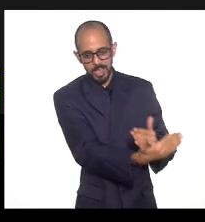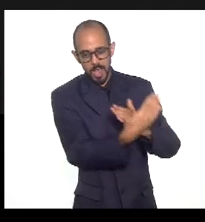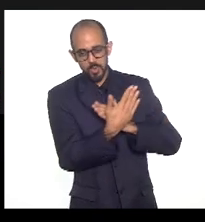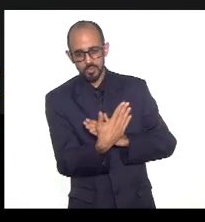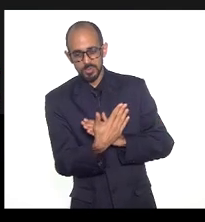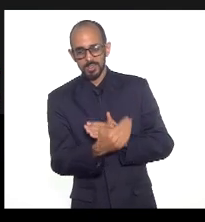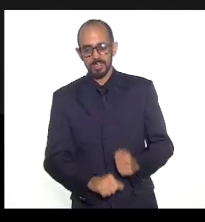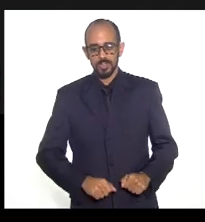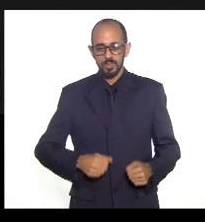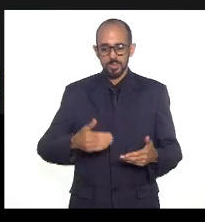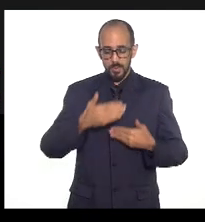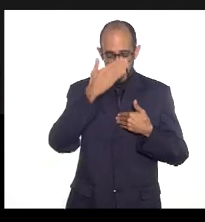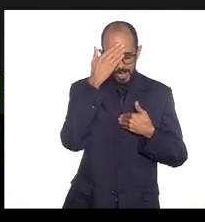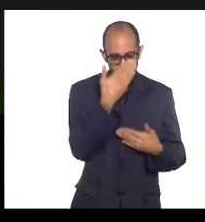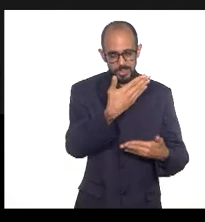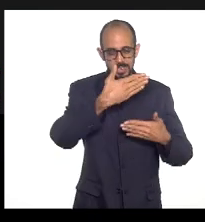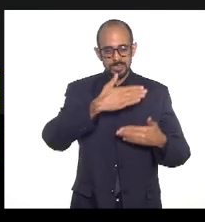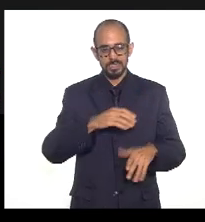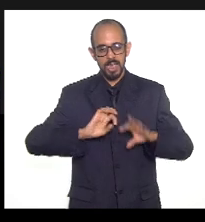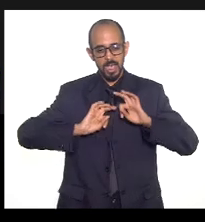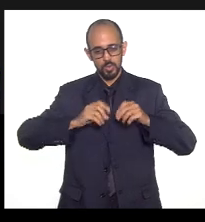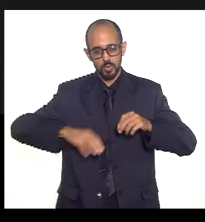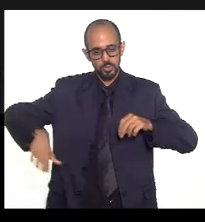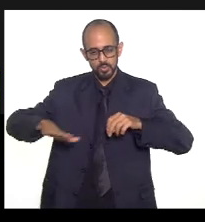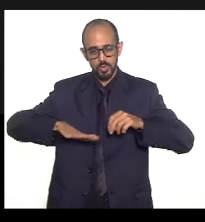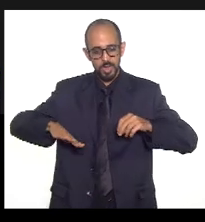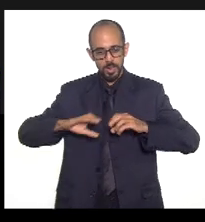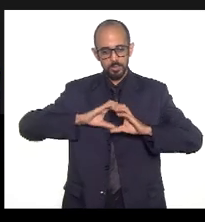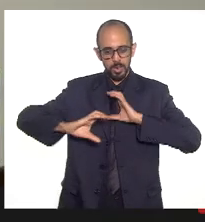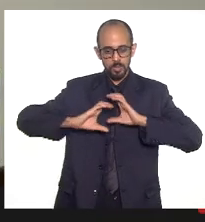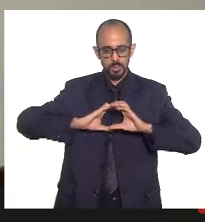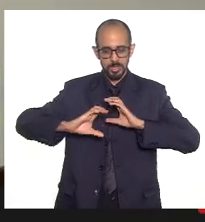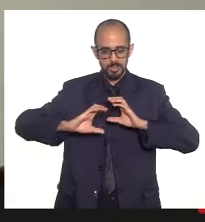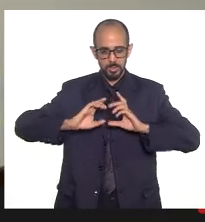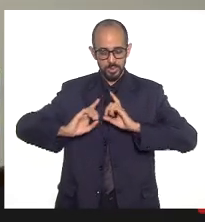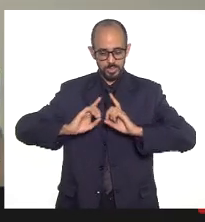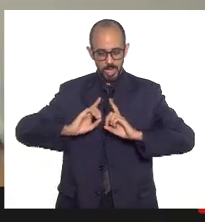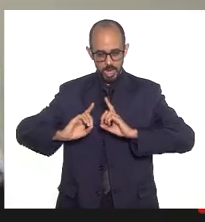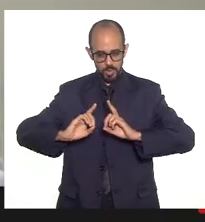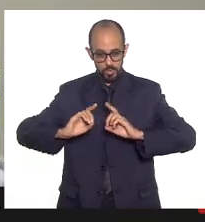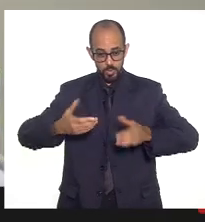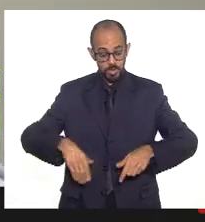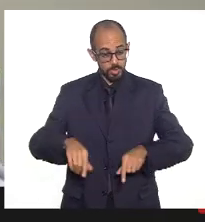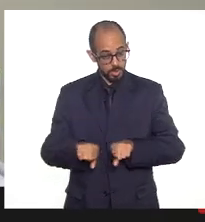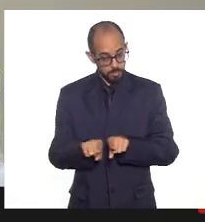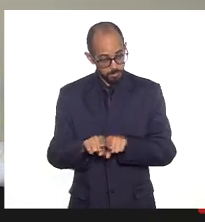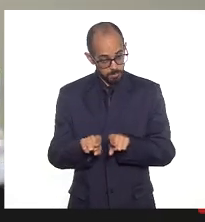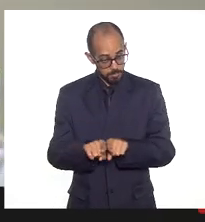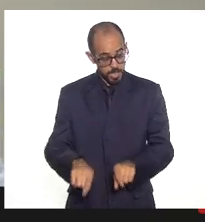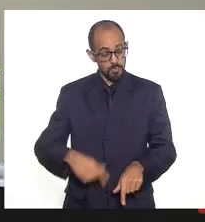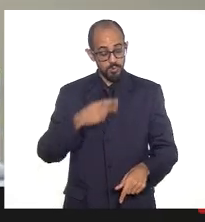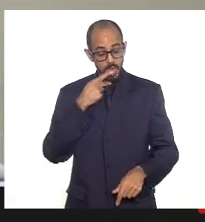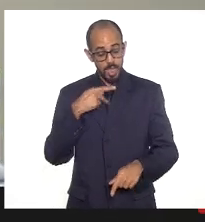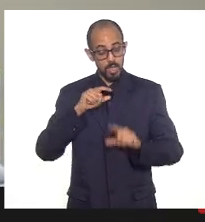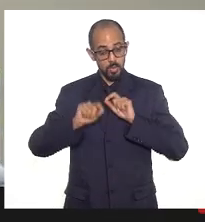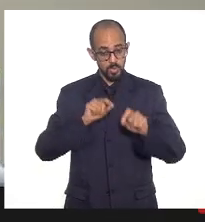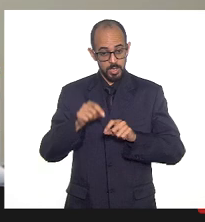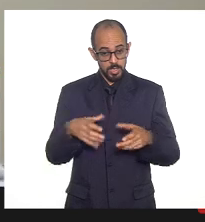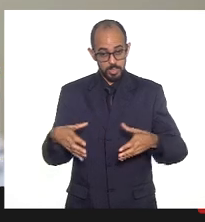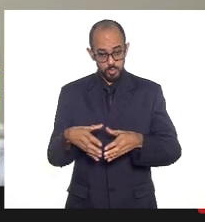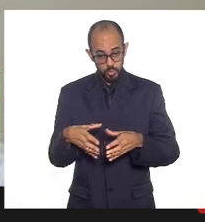campo da comunicação por esta parceria e por este diálogo. Ressaltar também que esta frente parlamentar, como todas